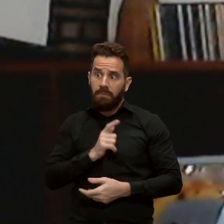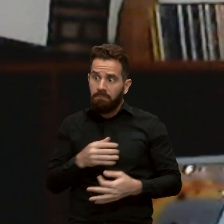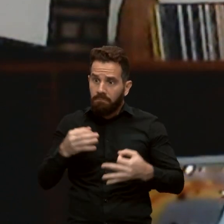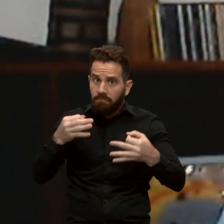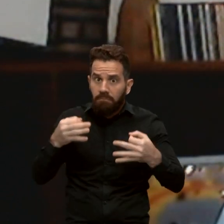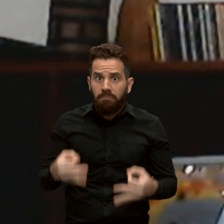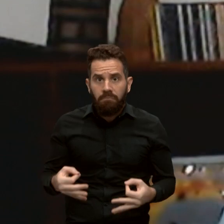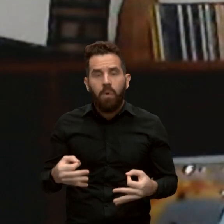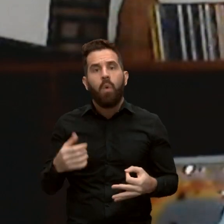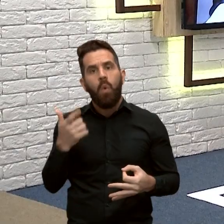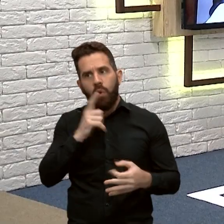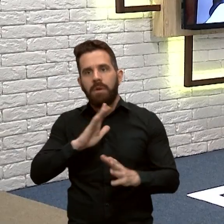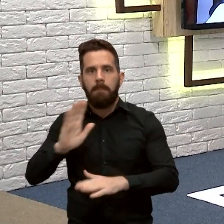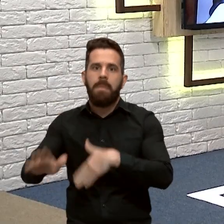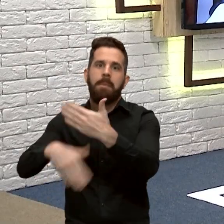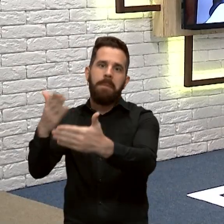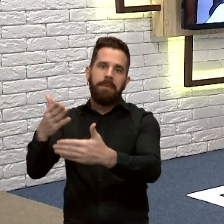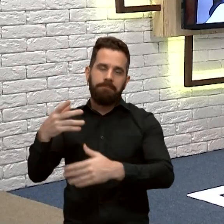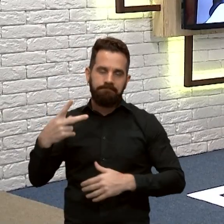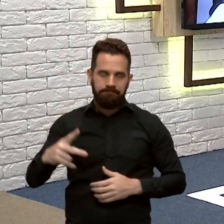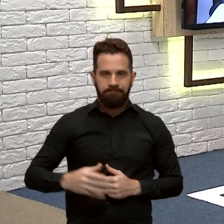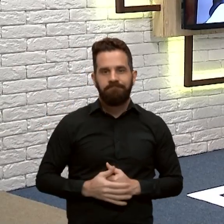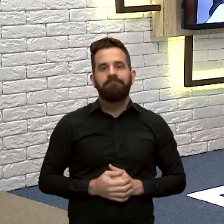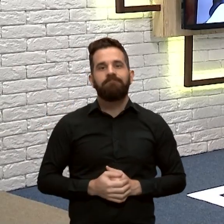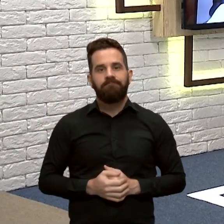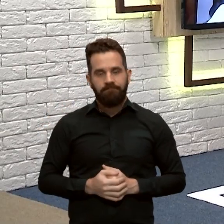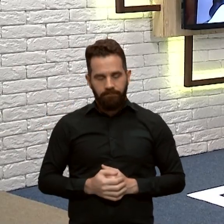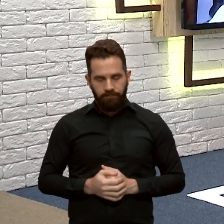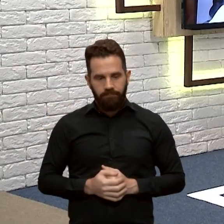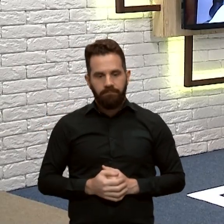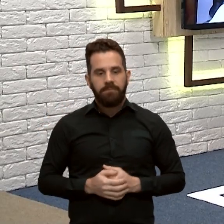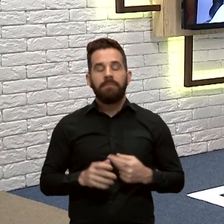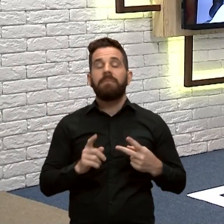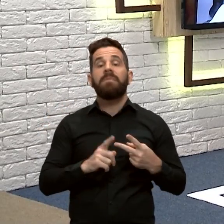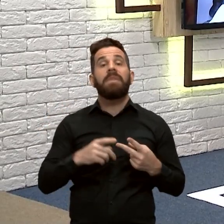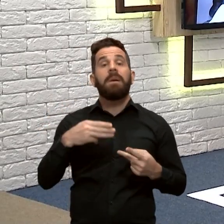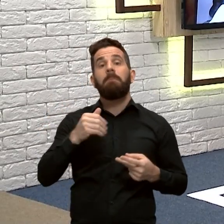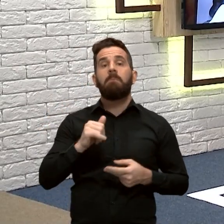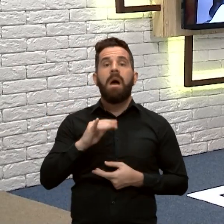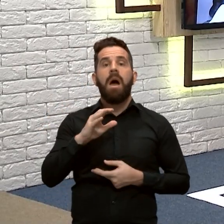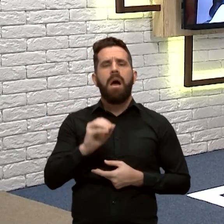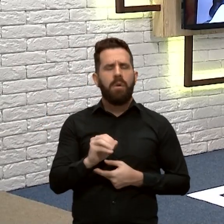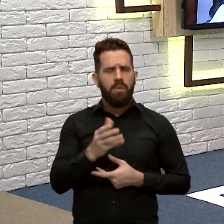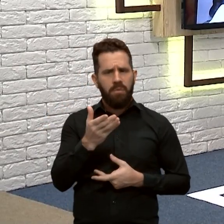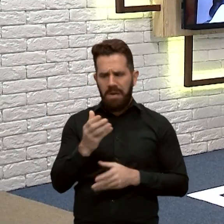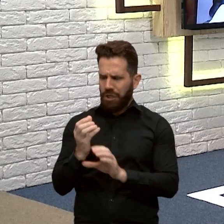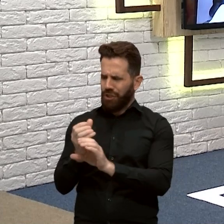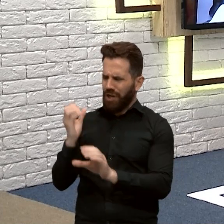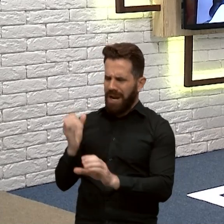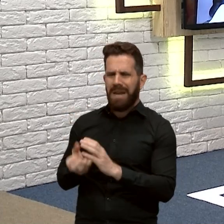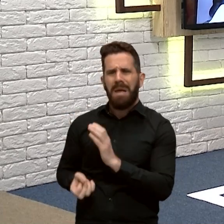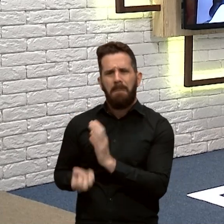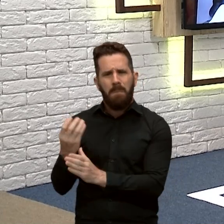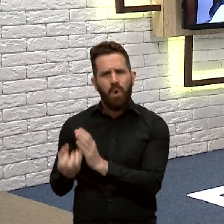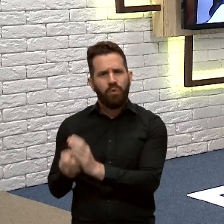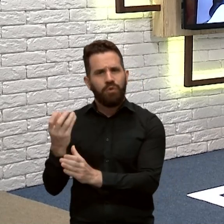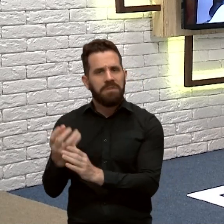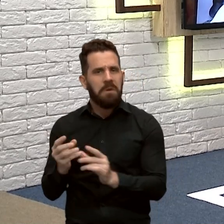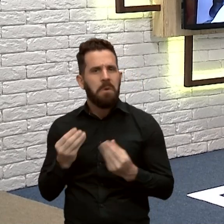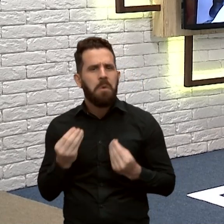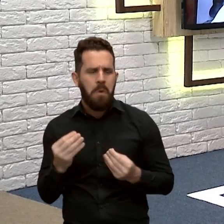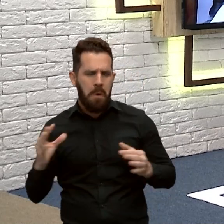É nesse sentido. Bacana. Professor Michael, e a engenharia de produção, como é que ela entra